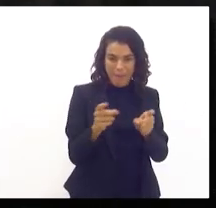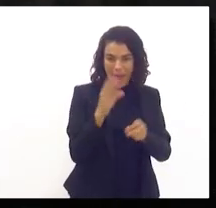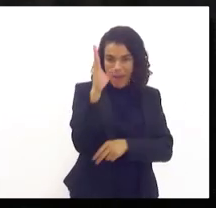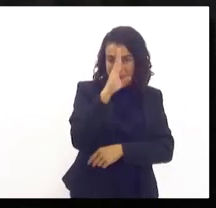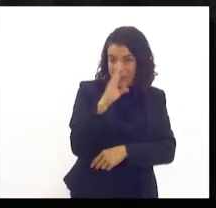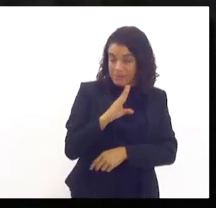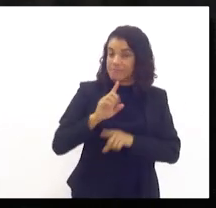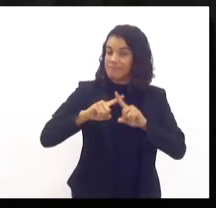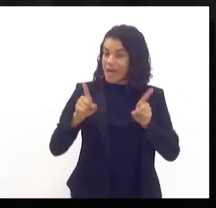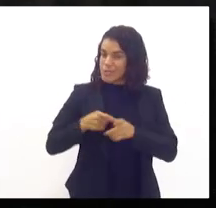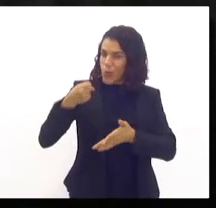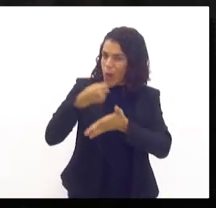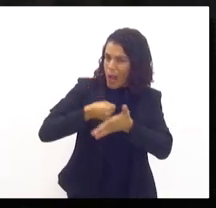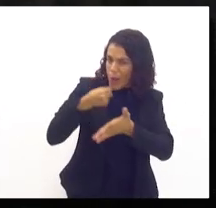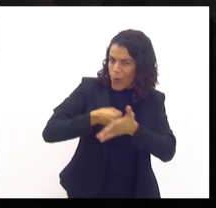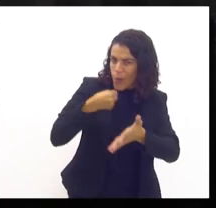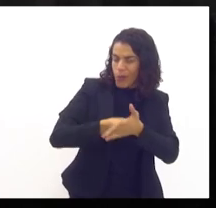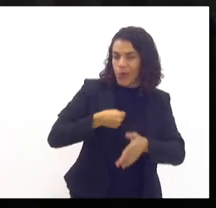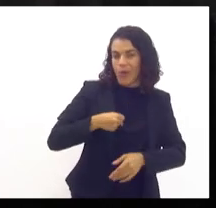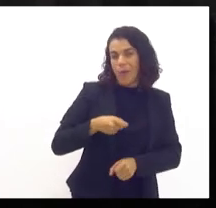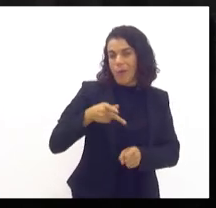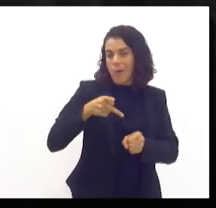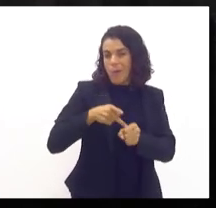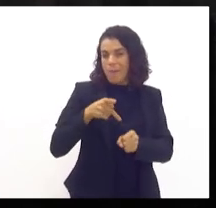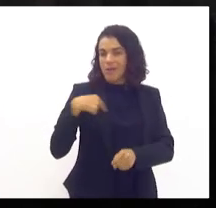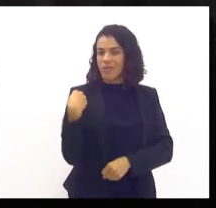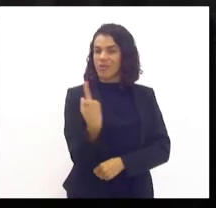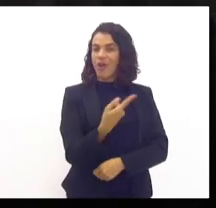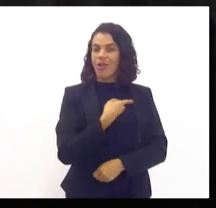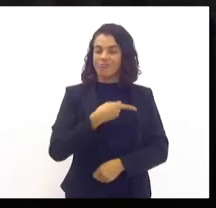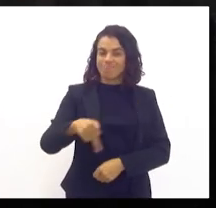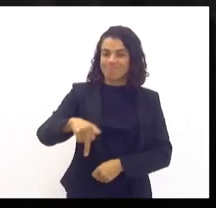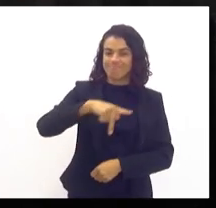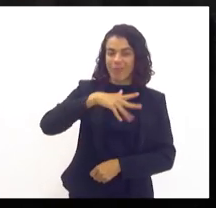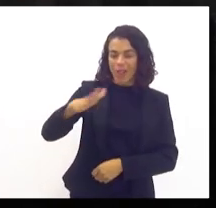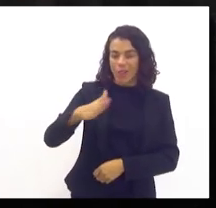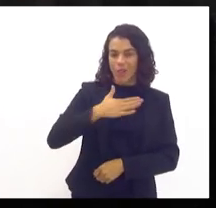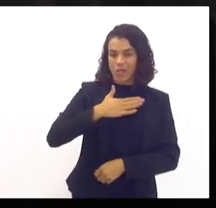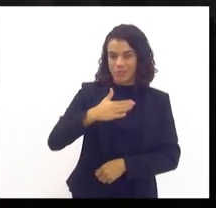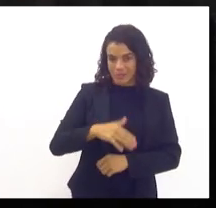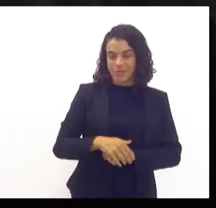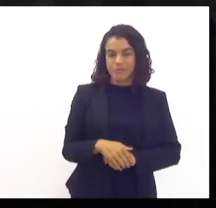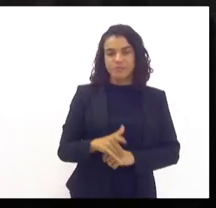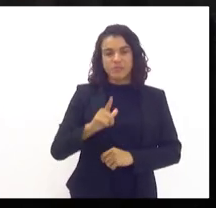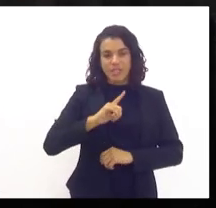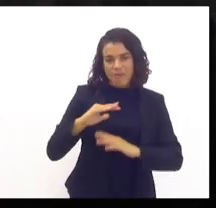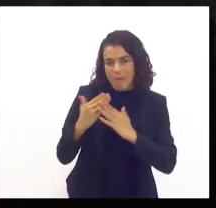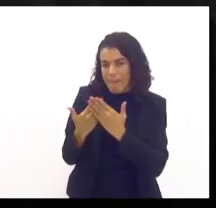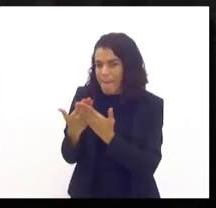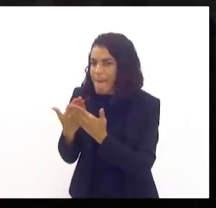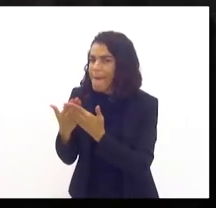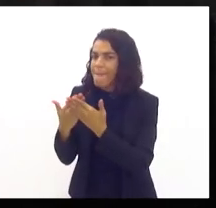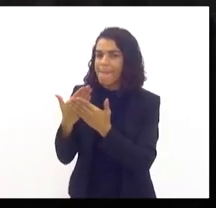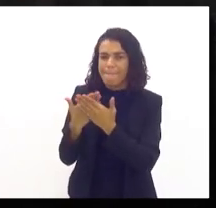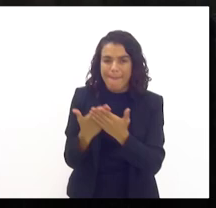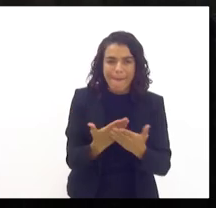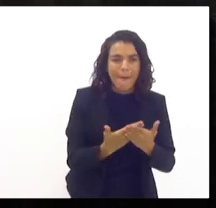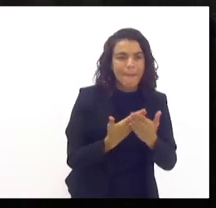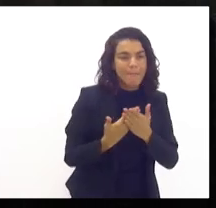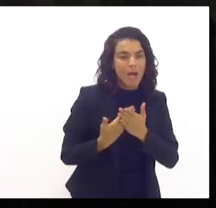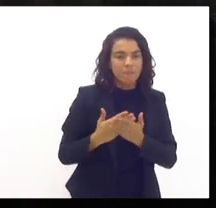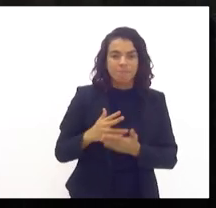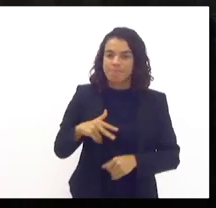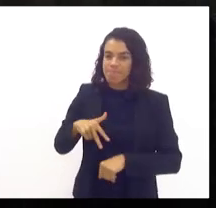representada pela campanha O Petróleo é Nosso, que teve os estudantes como